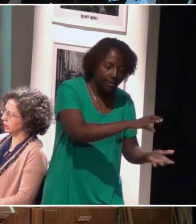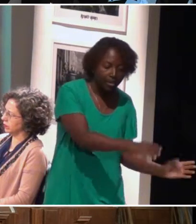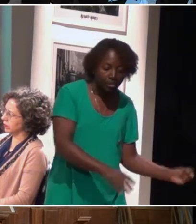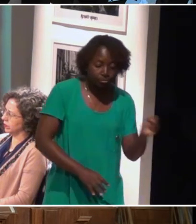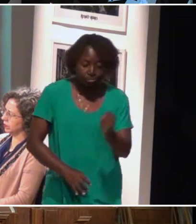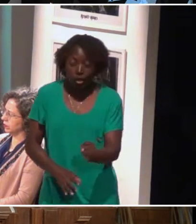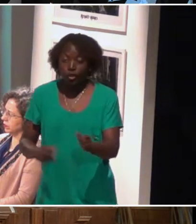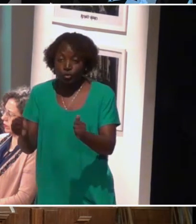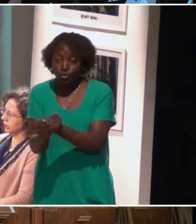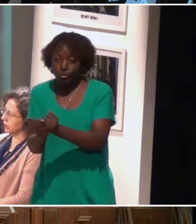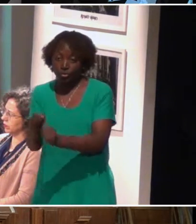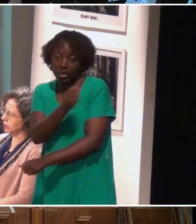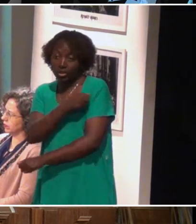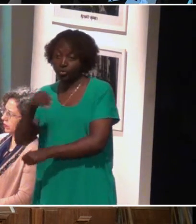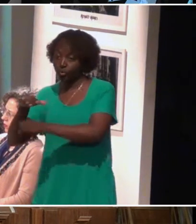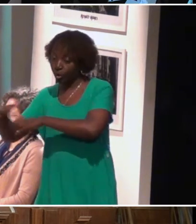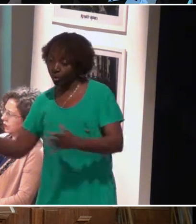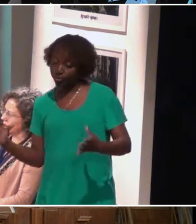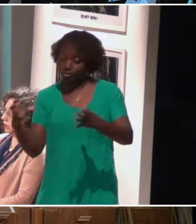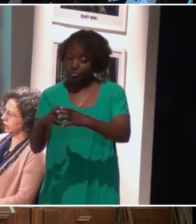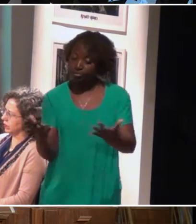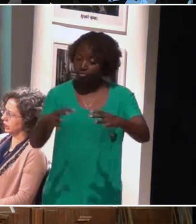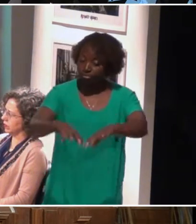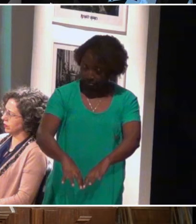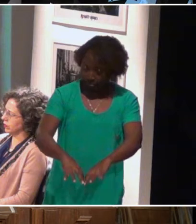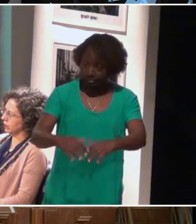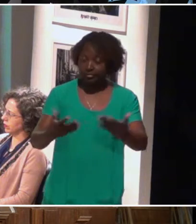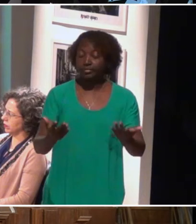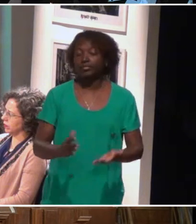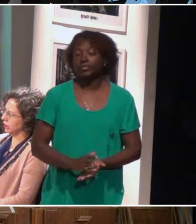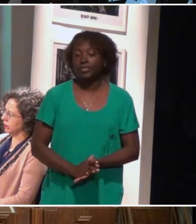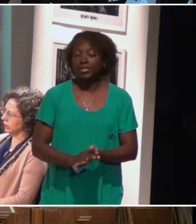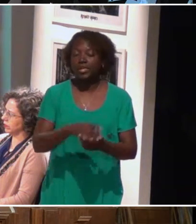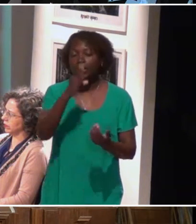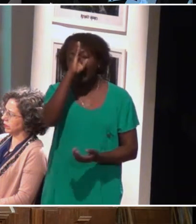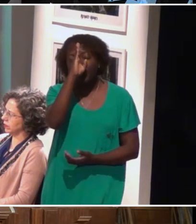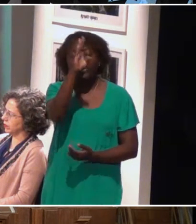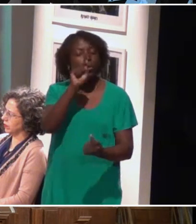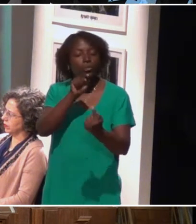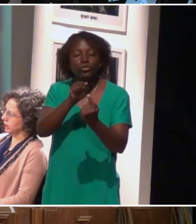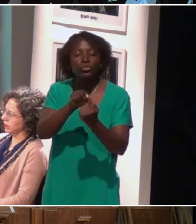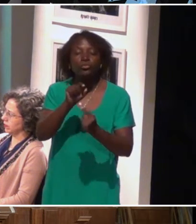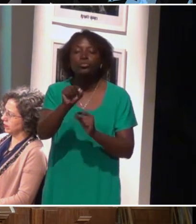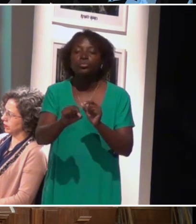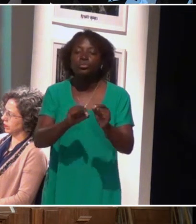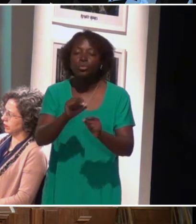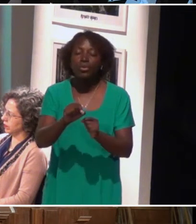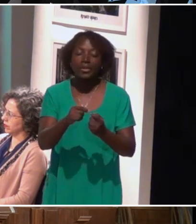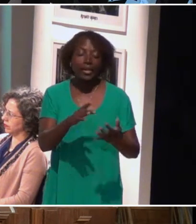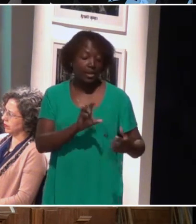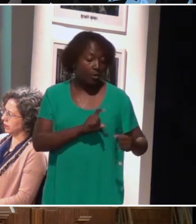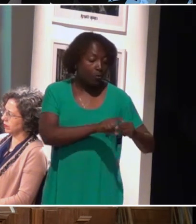da noite. Então, a gente conseguiu entrar por aí. Porque a prioridade é o vínculo de matrícula com a